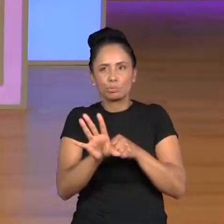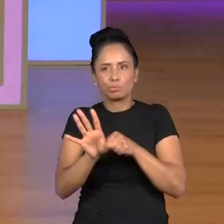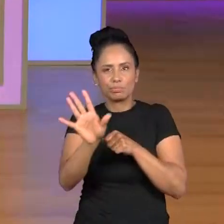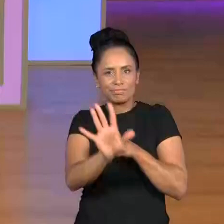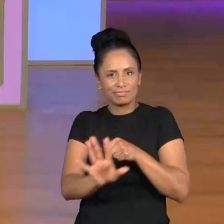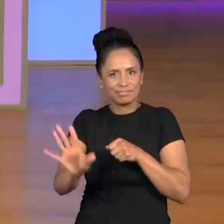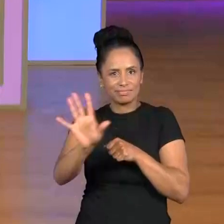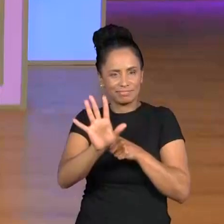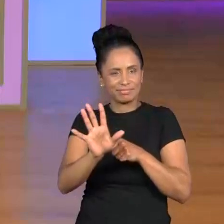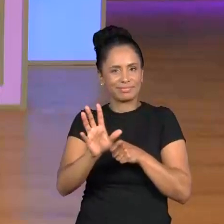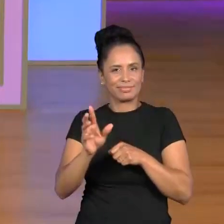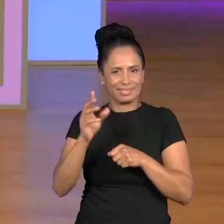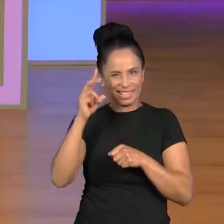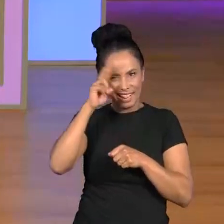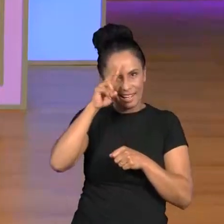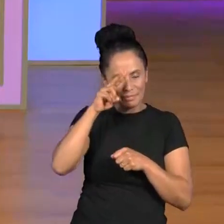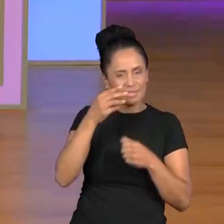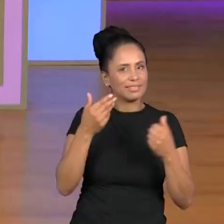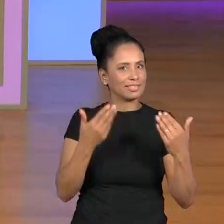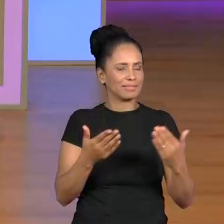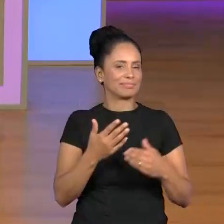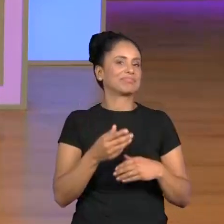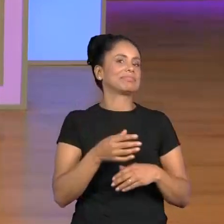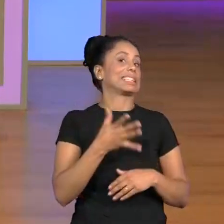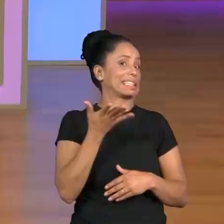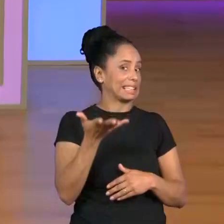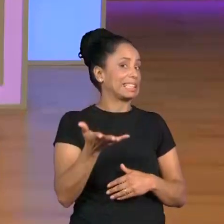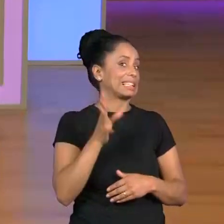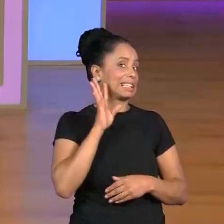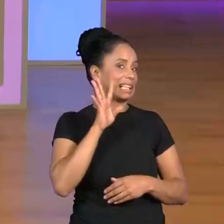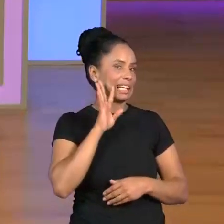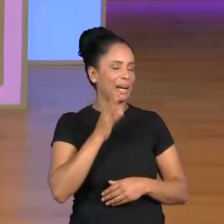é bem interessante. Então, nossa aula vai ficando por aqui.